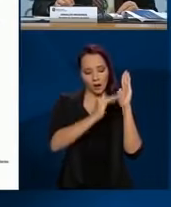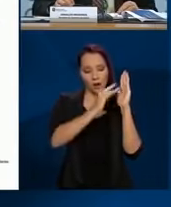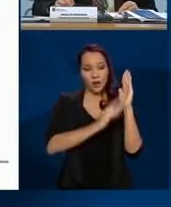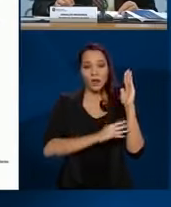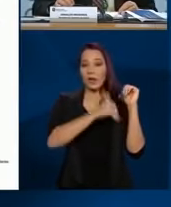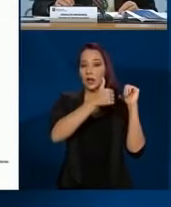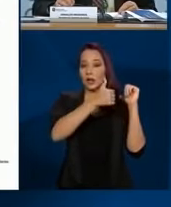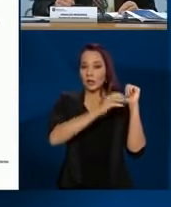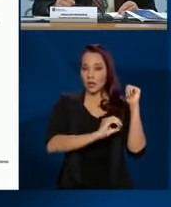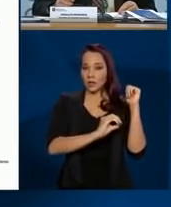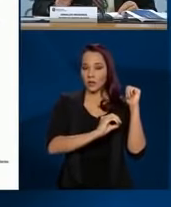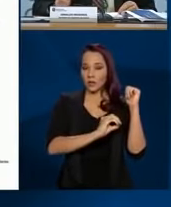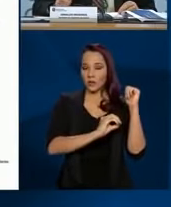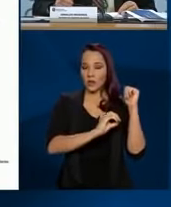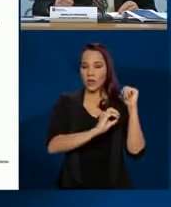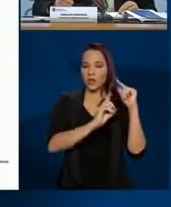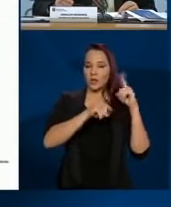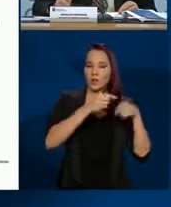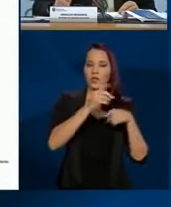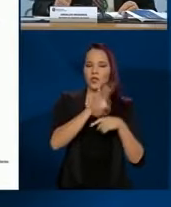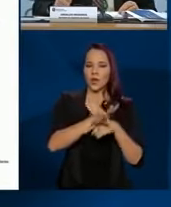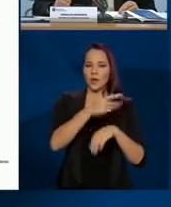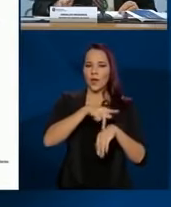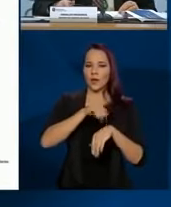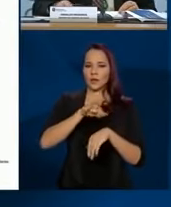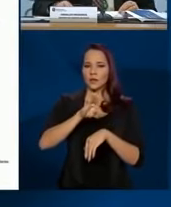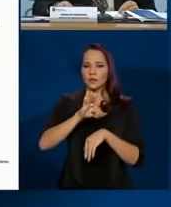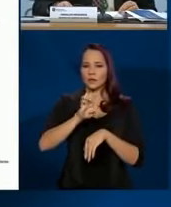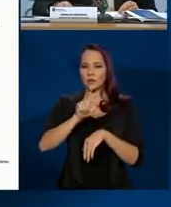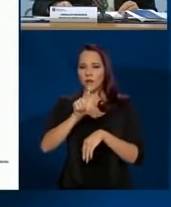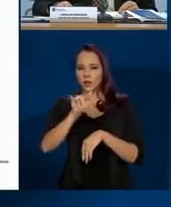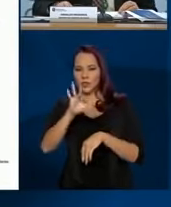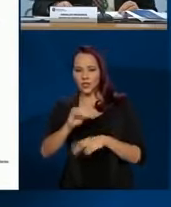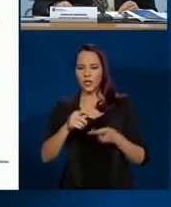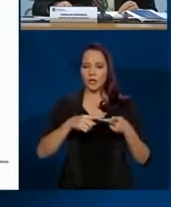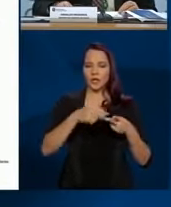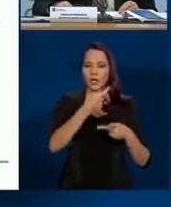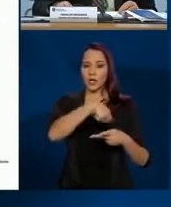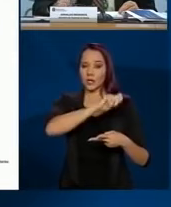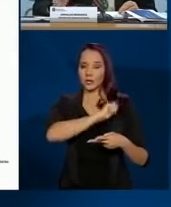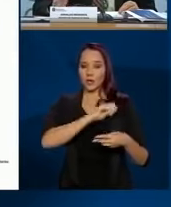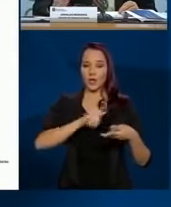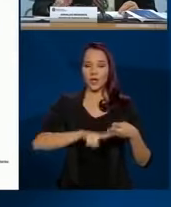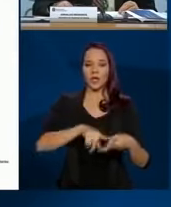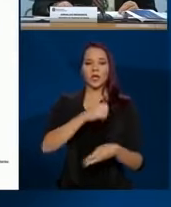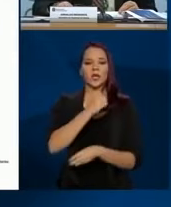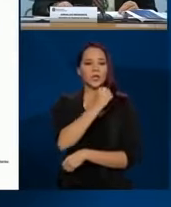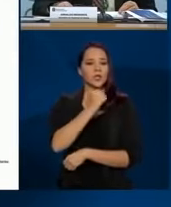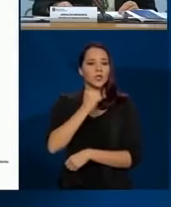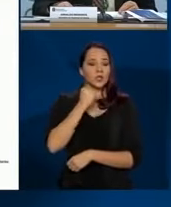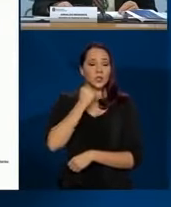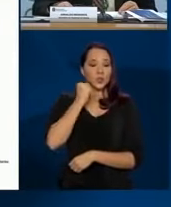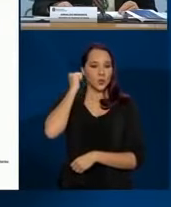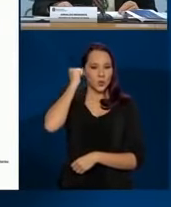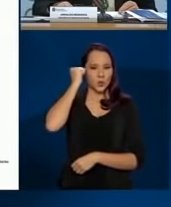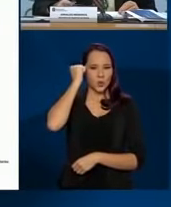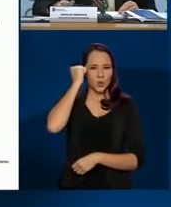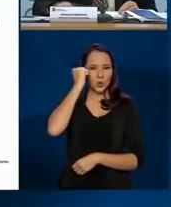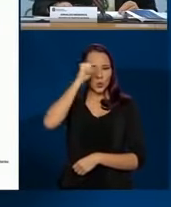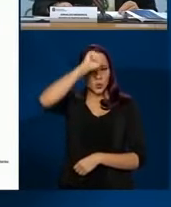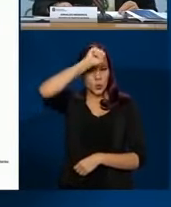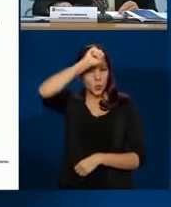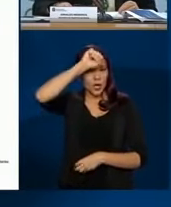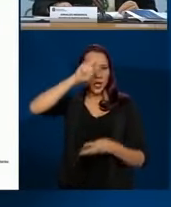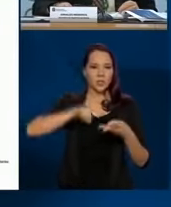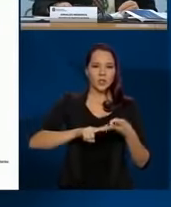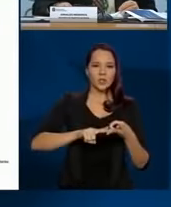10º lugar, atrás da Bélgica, Reino Unido, Espanha, né, Suécia, Chile, nas Américas, e